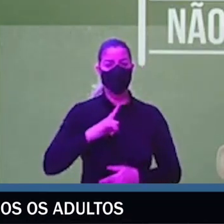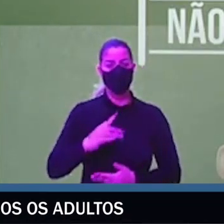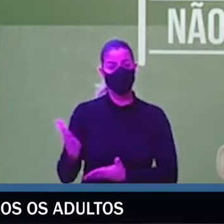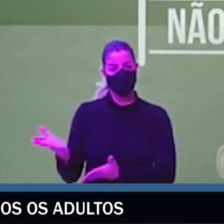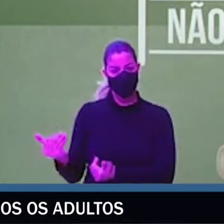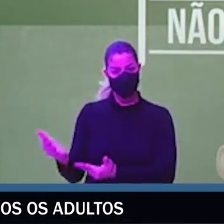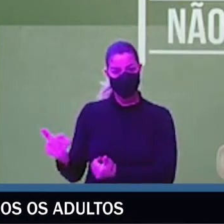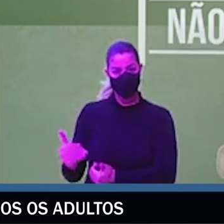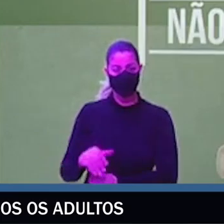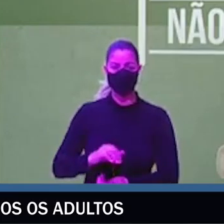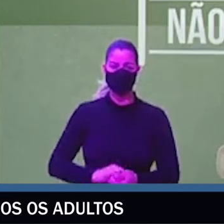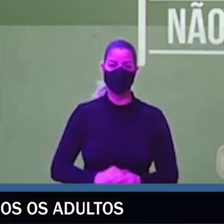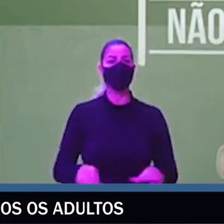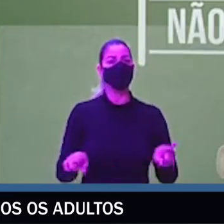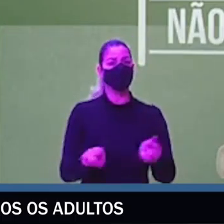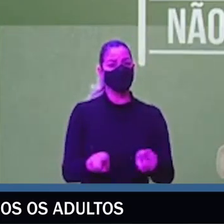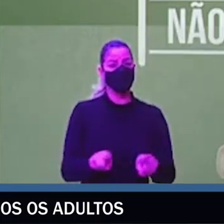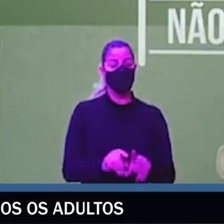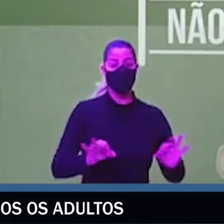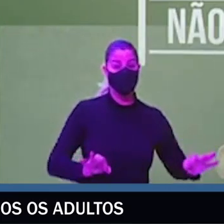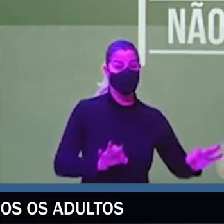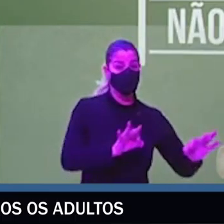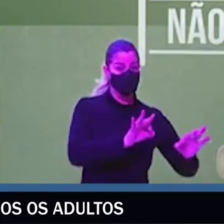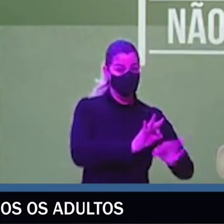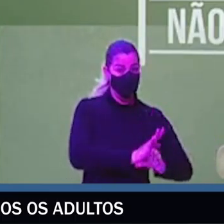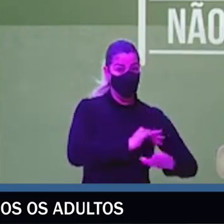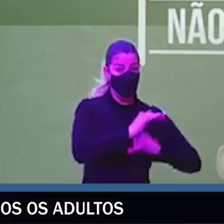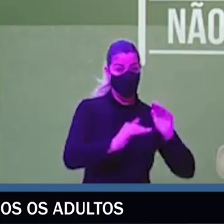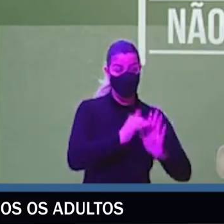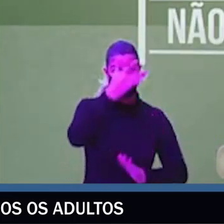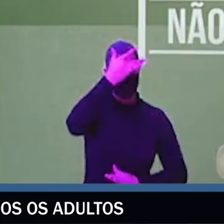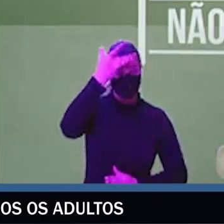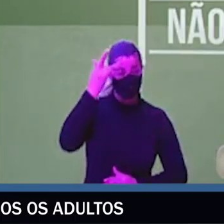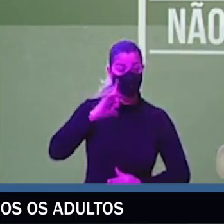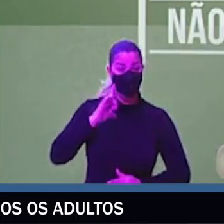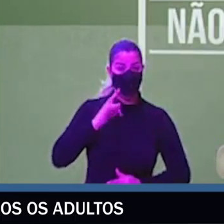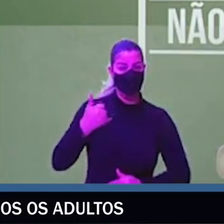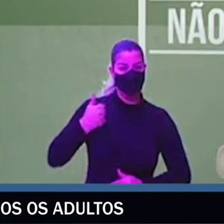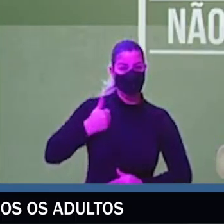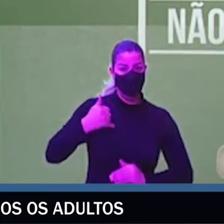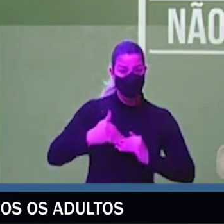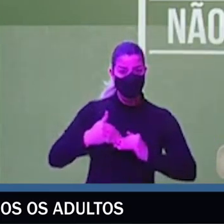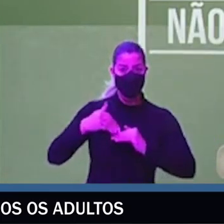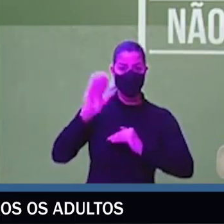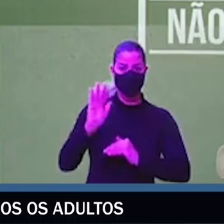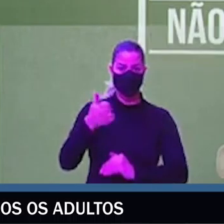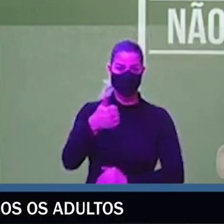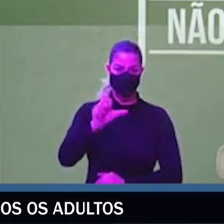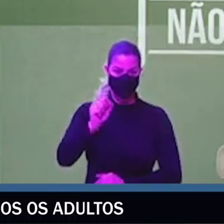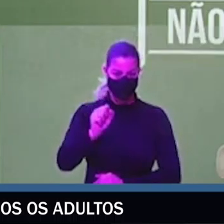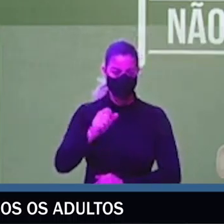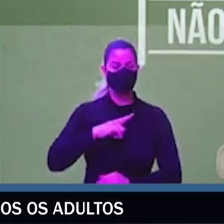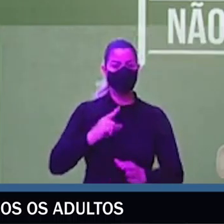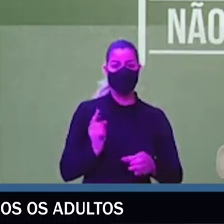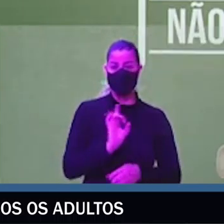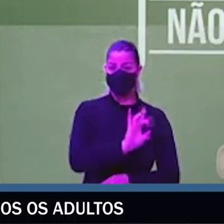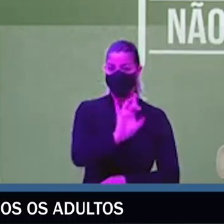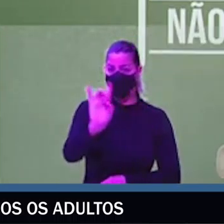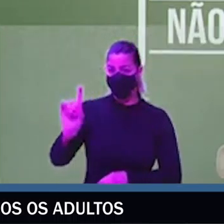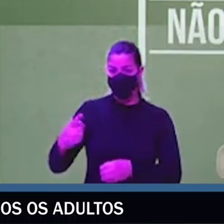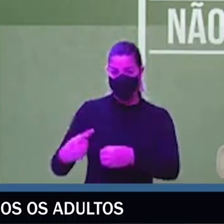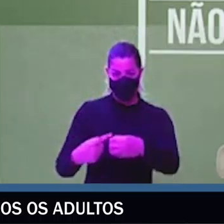adolescentes nós queremos terminar o Asus acima de 18 anos fazendo remanejamento para que cada município